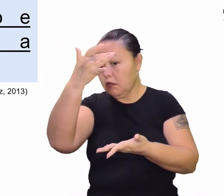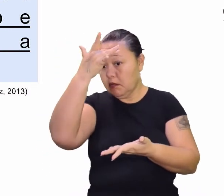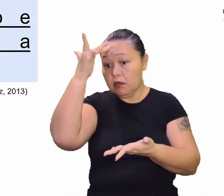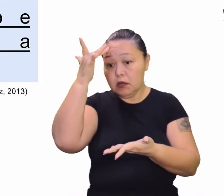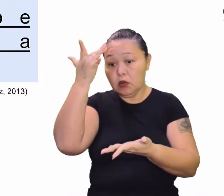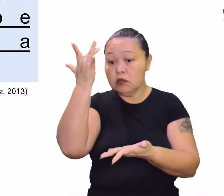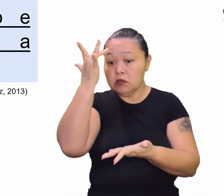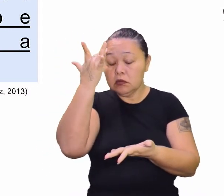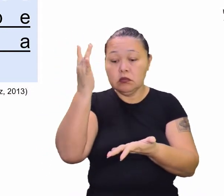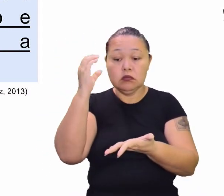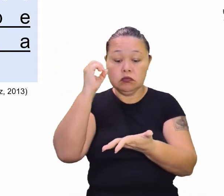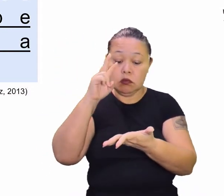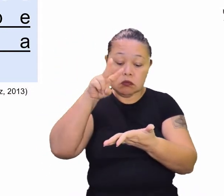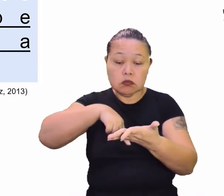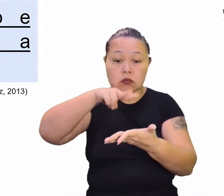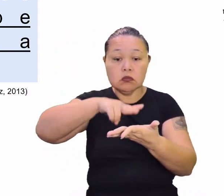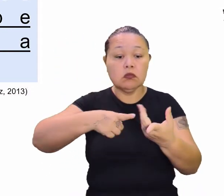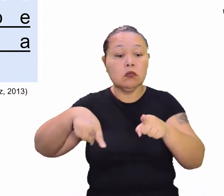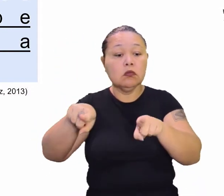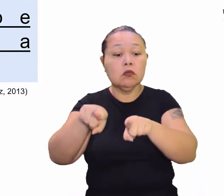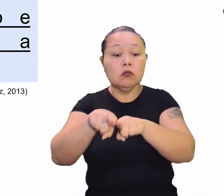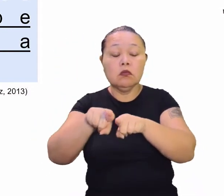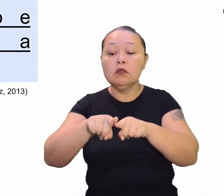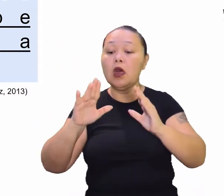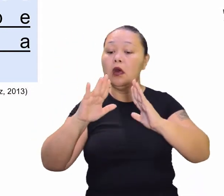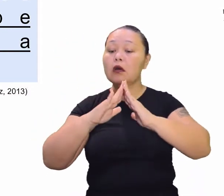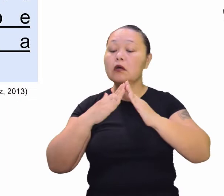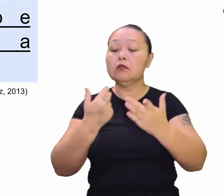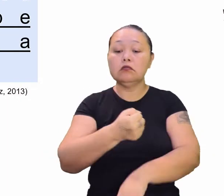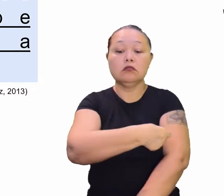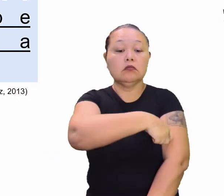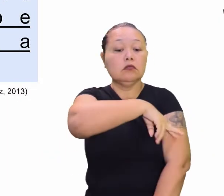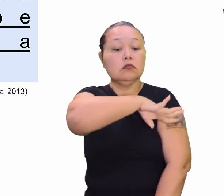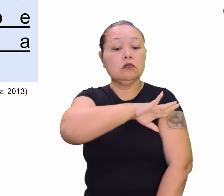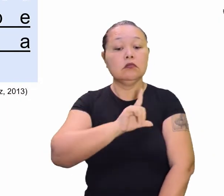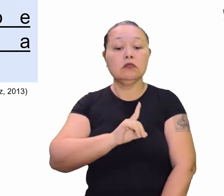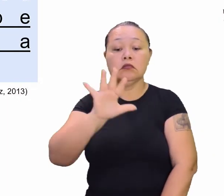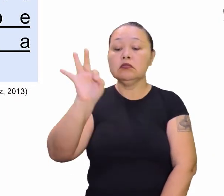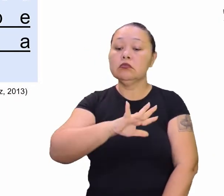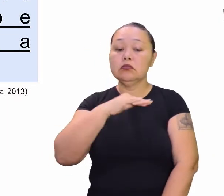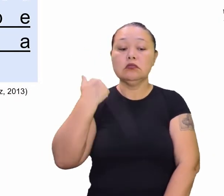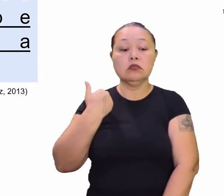escolarização, mortalidade, expectativa de vida.